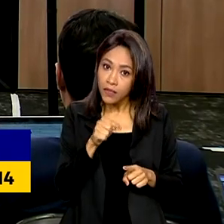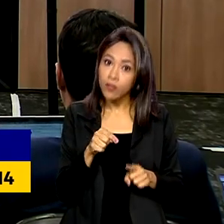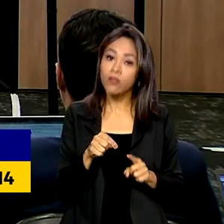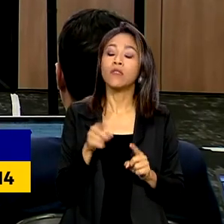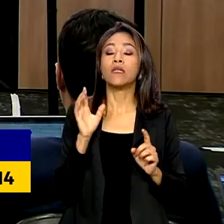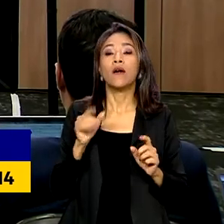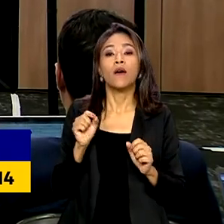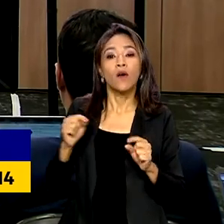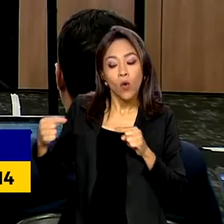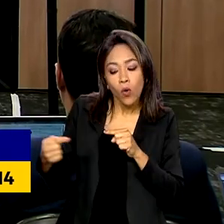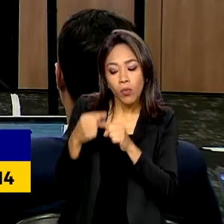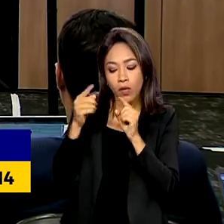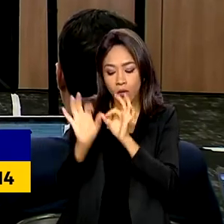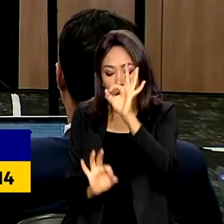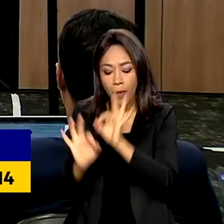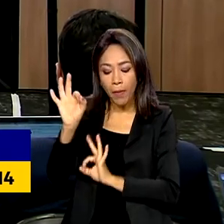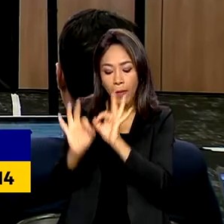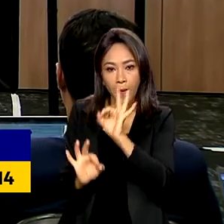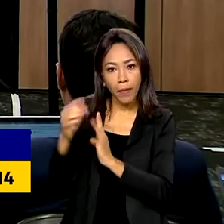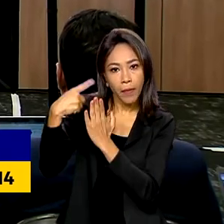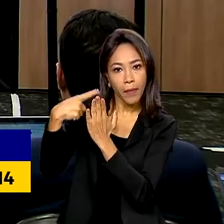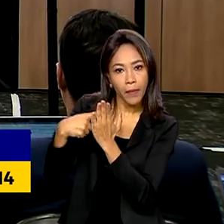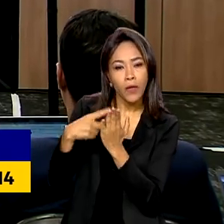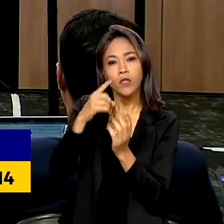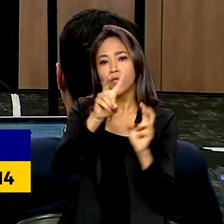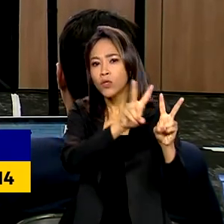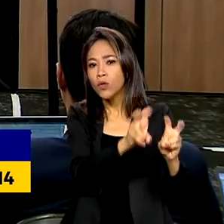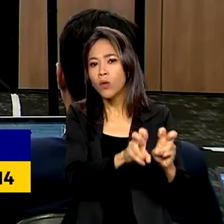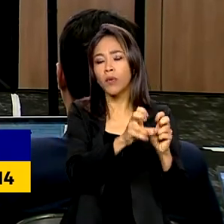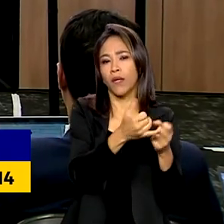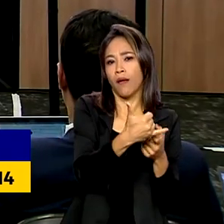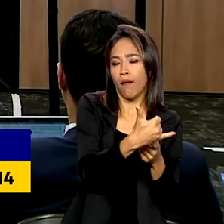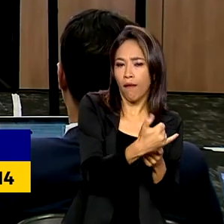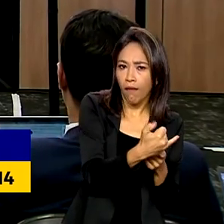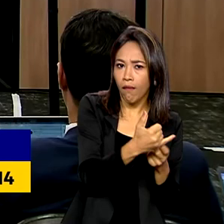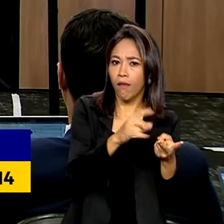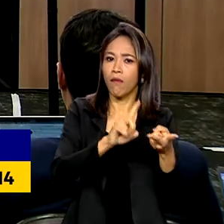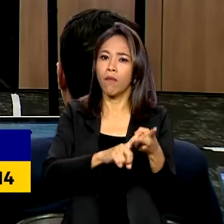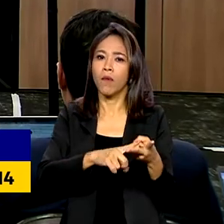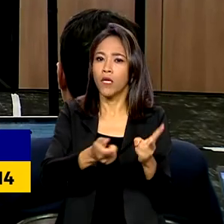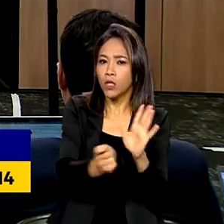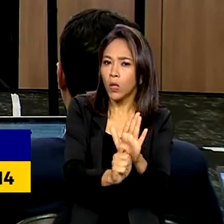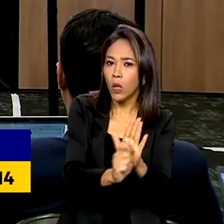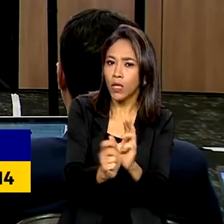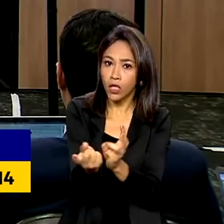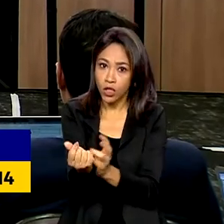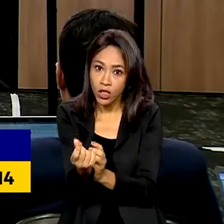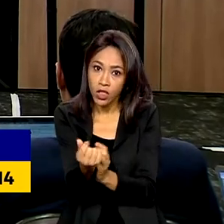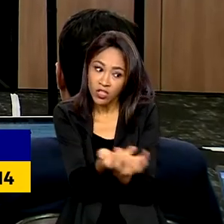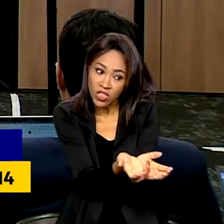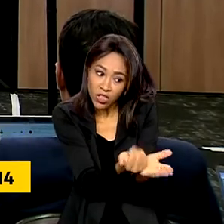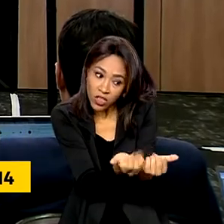de além da pressão de armas de droga de dinheiro você 10 capitalizar as organizações criminosas